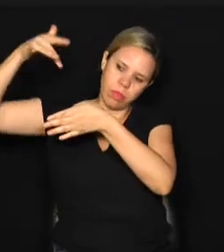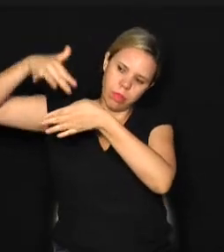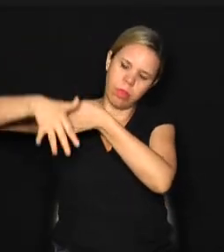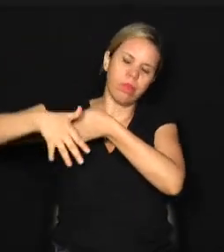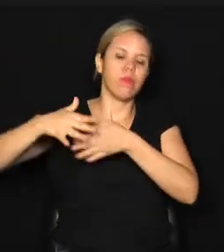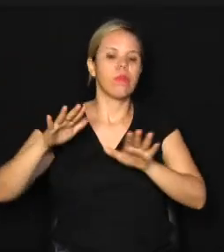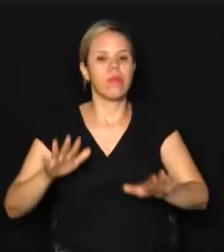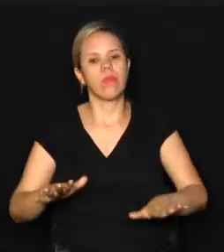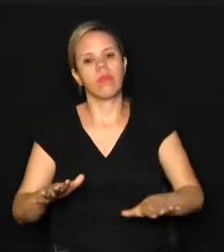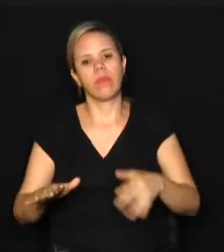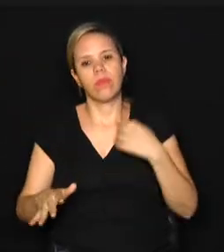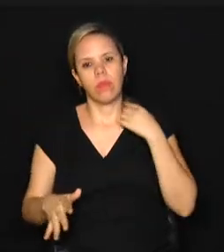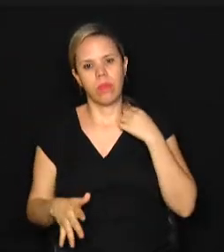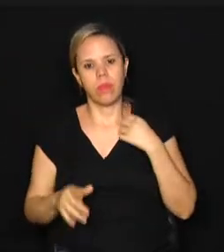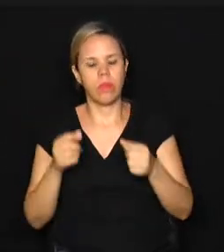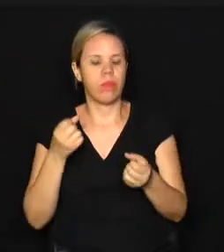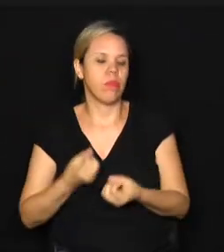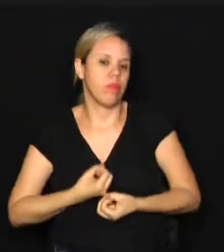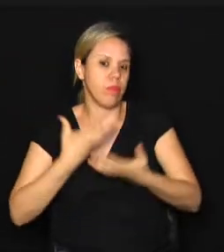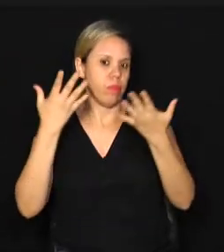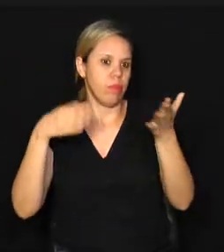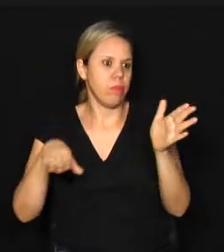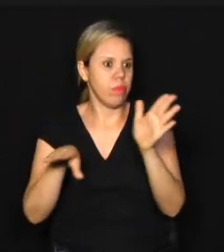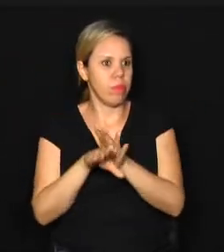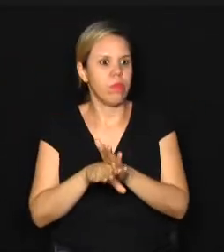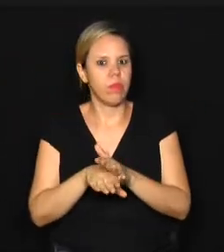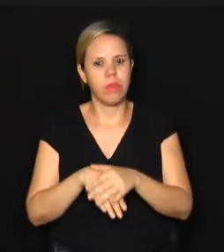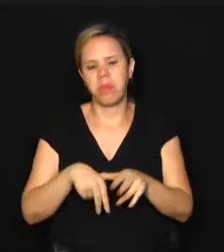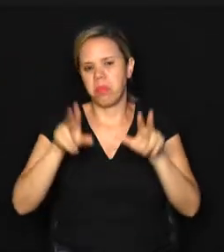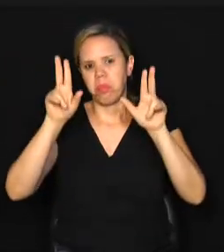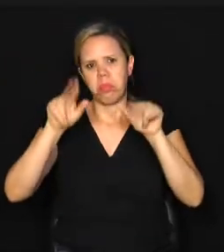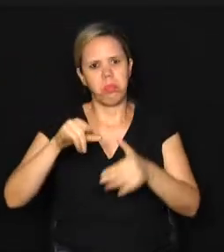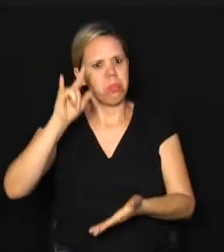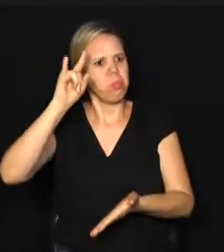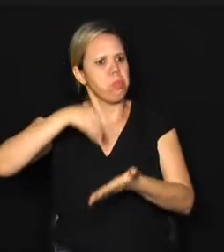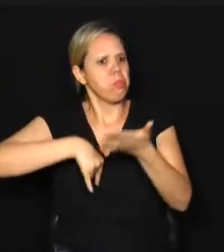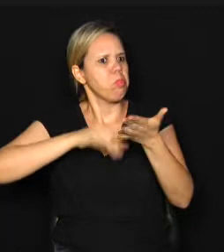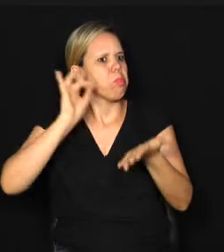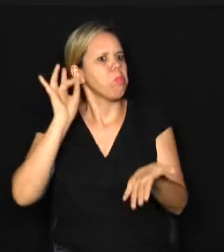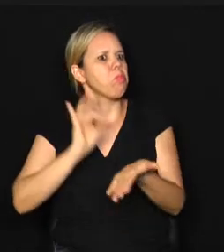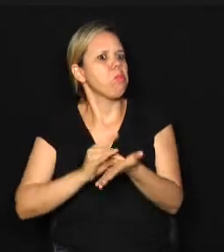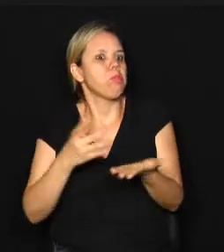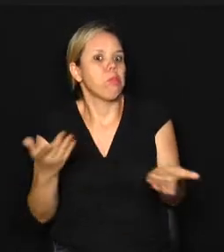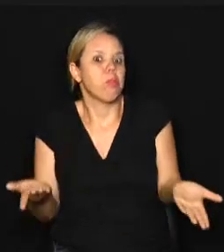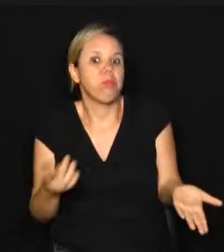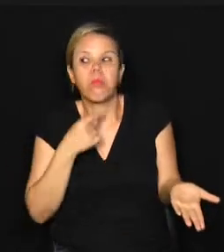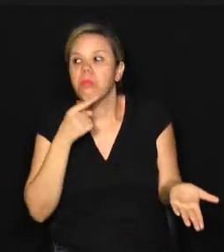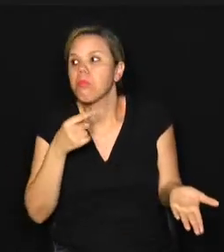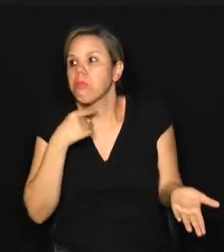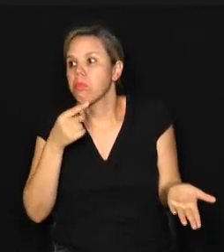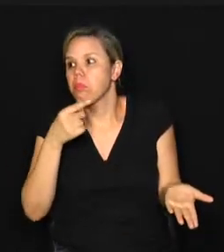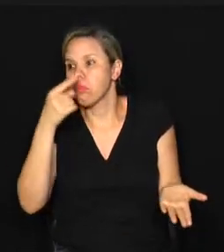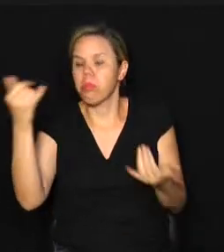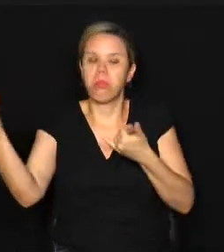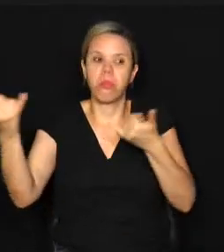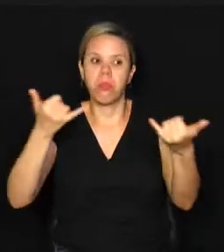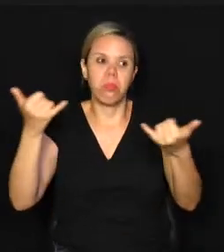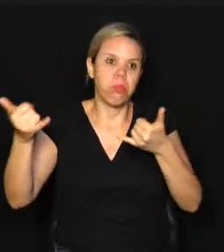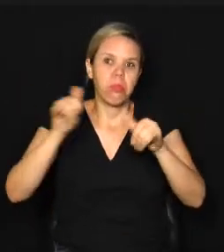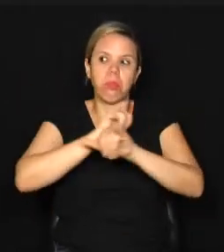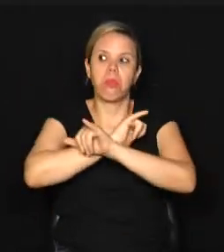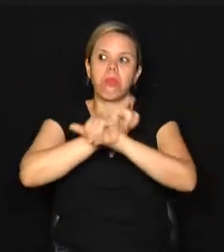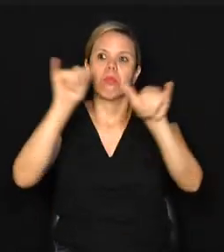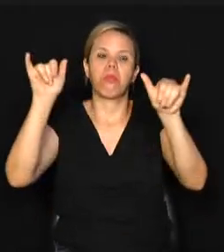E essas informações que nos chegam nunca são oficiais. São notícias que vão sendo jogadas